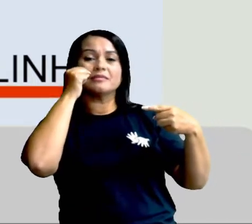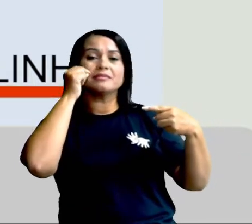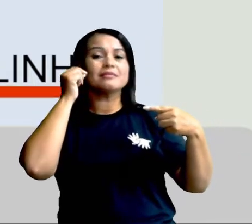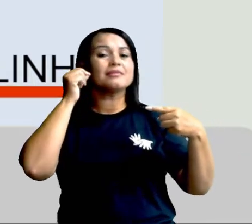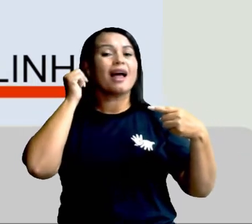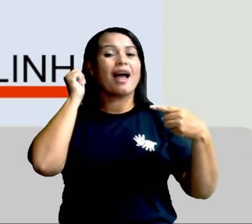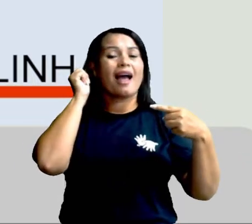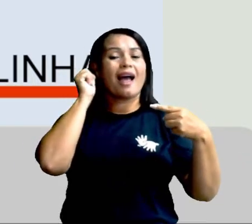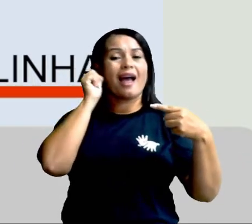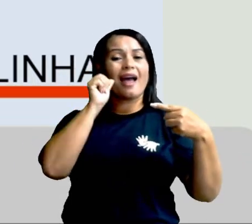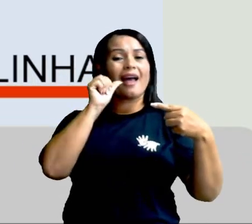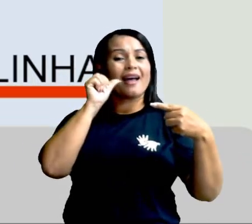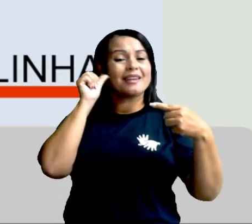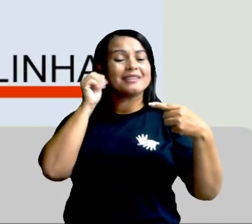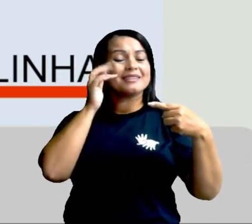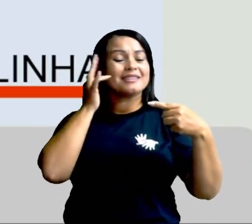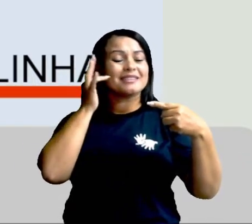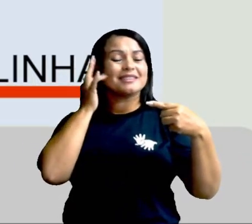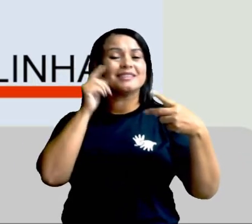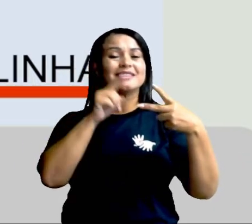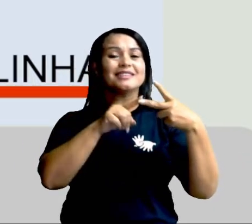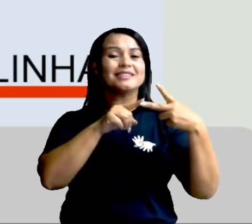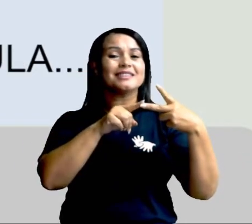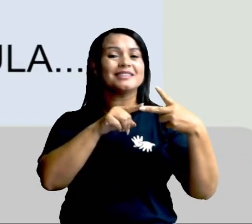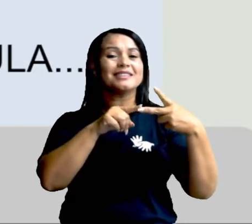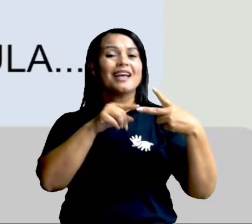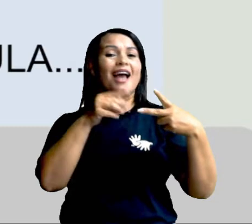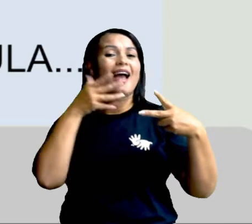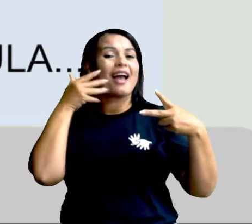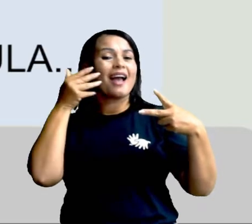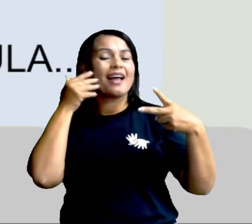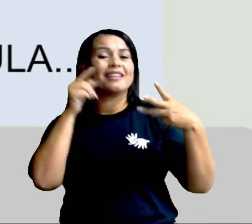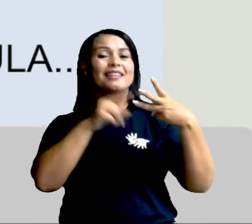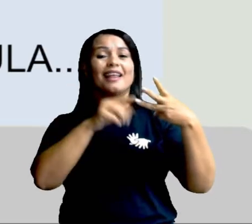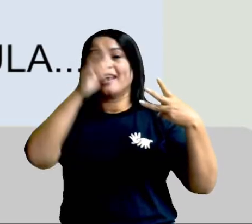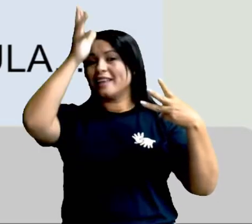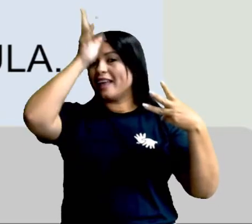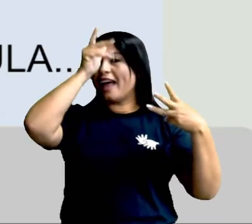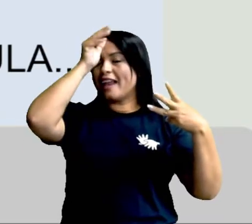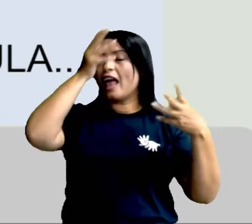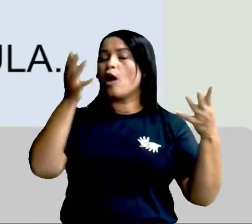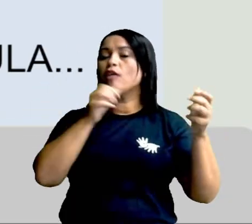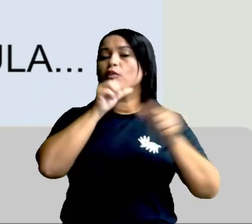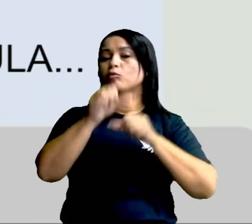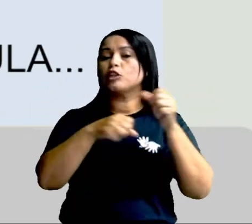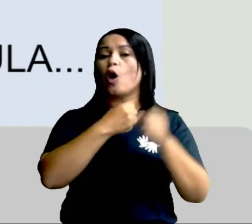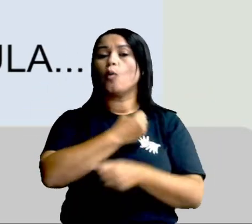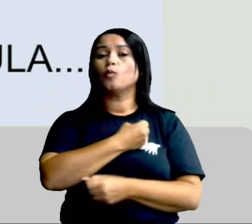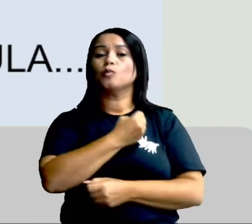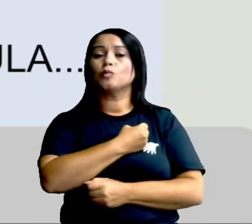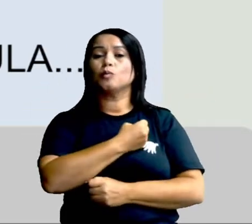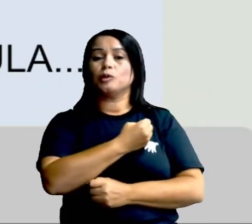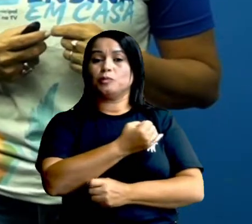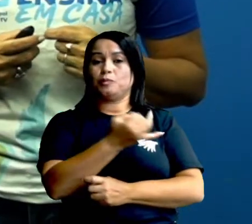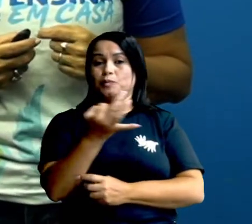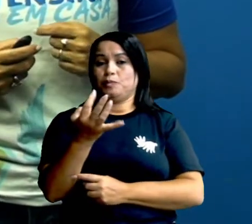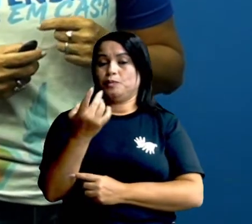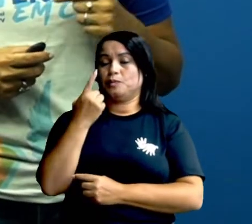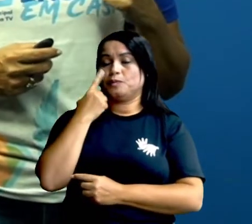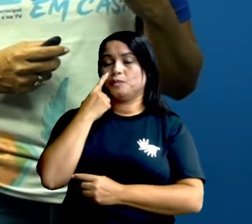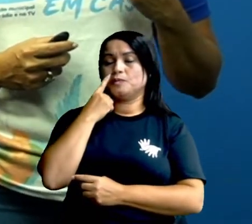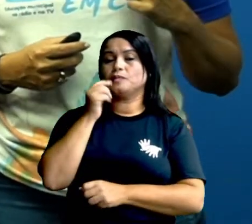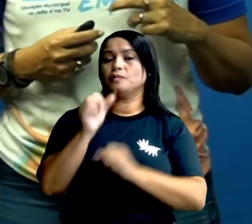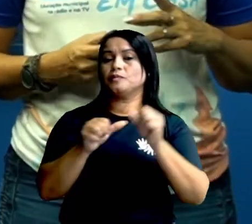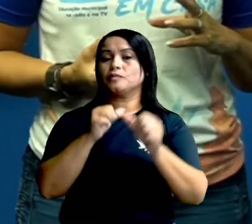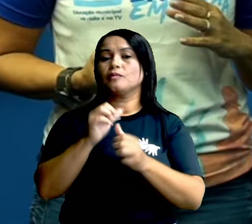a galinha. Agora eu vou alterar o número, tá? Com relação a número agora,